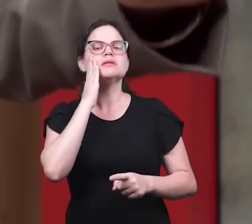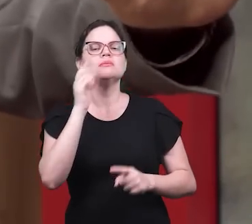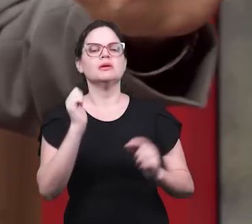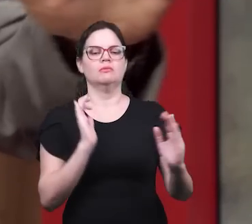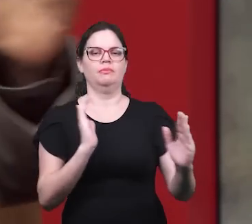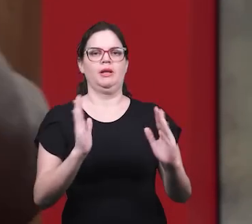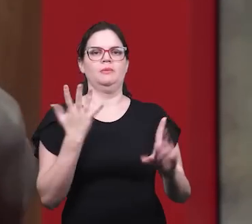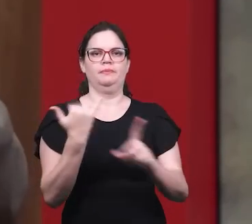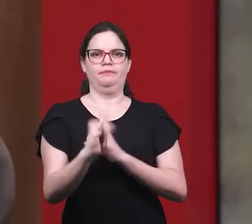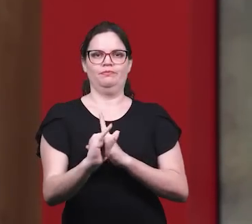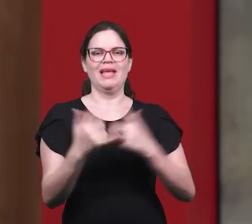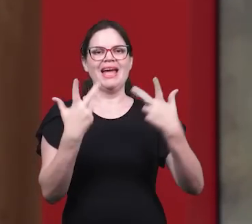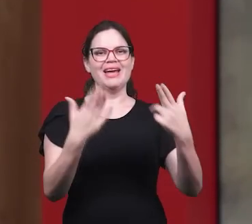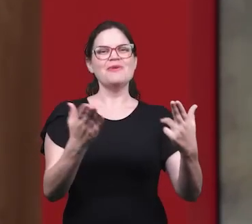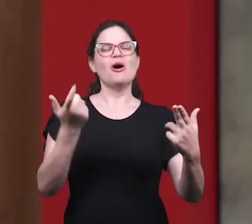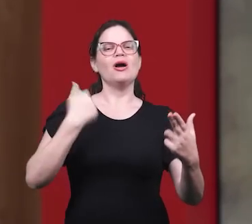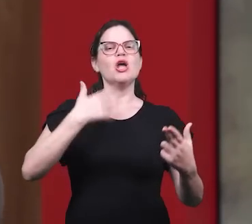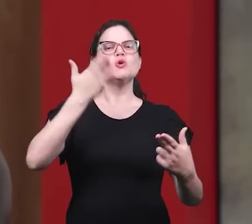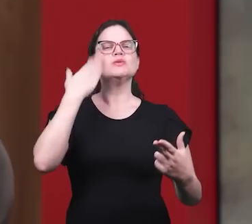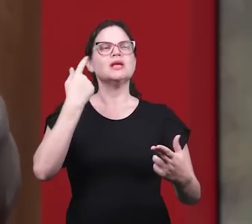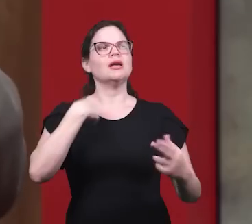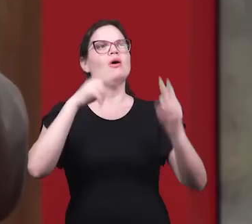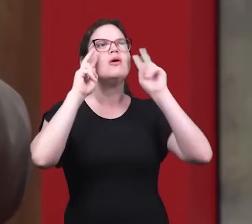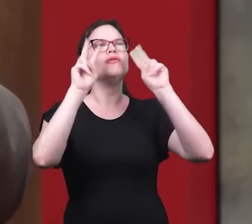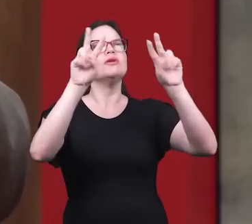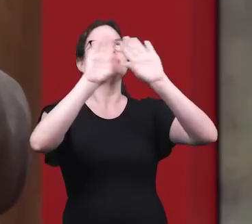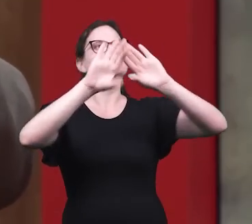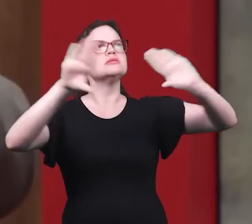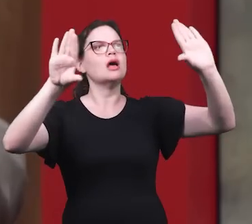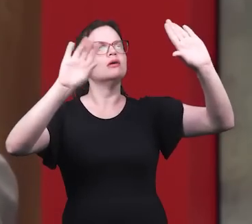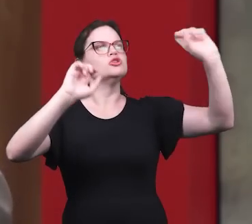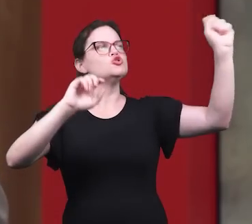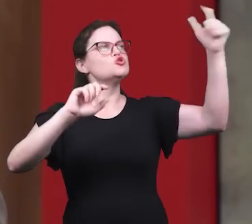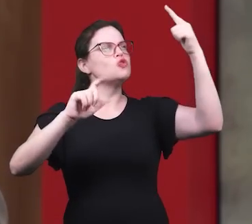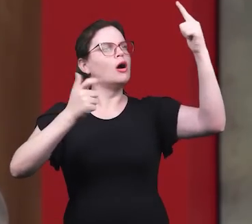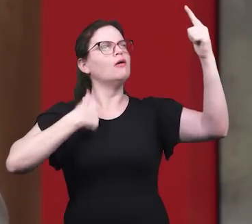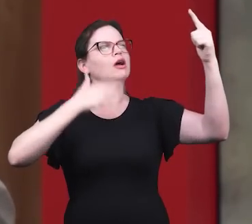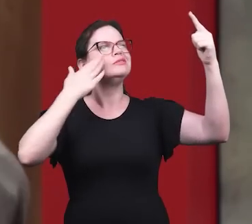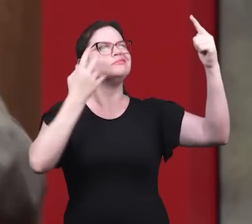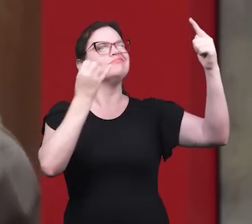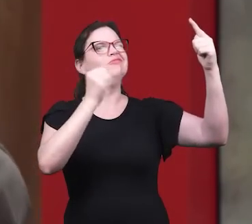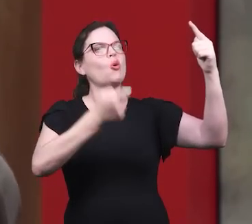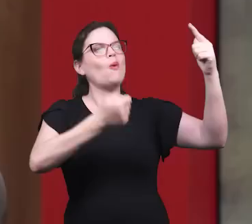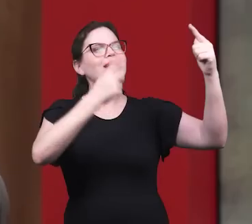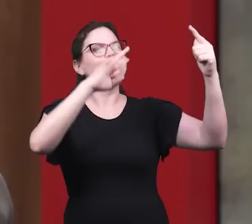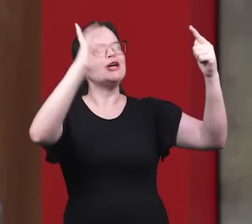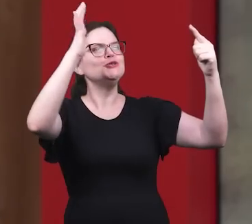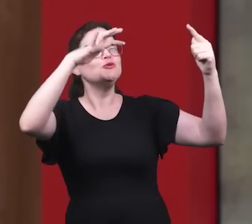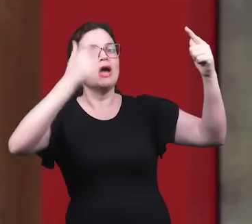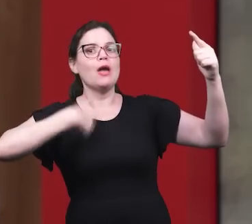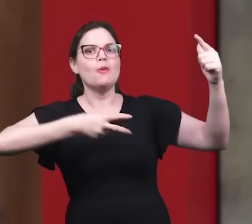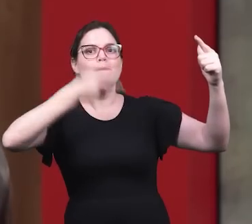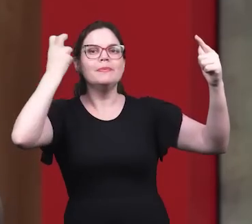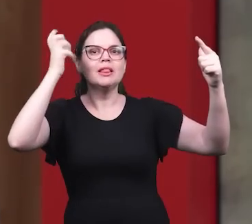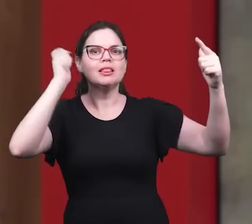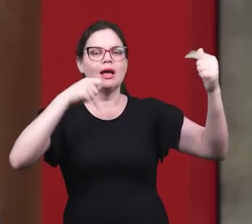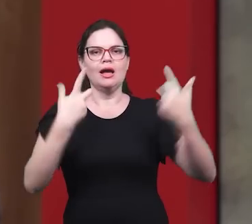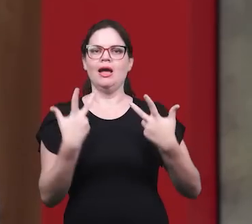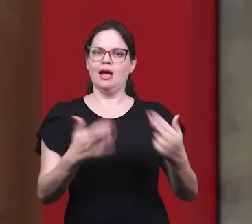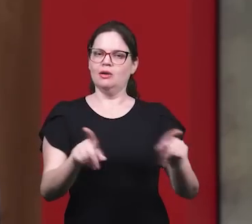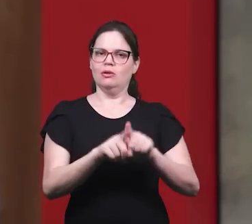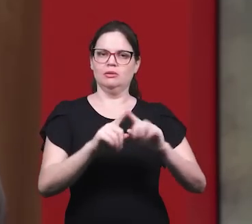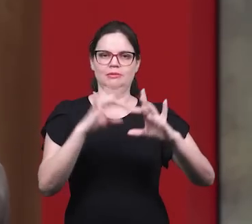fazer sol, mas que nós também precisamos entender o momento profético que nós estamos vivendo. Então, o apóstolo Paulo estava falando sobre